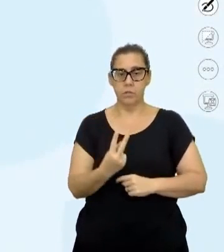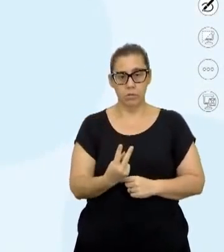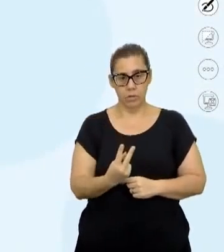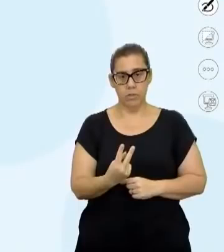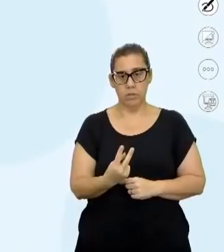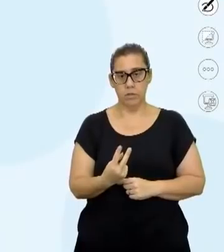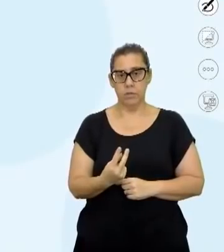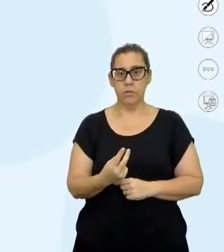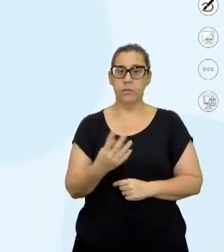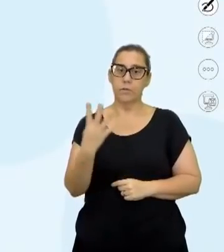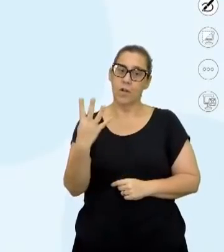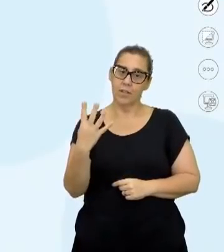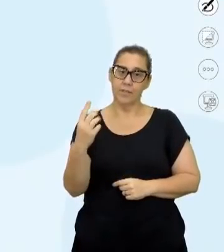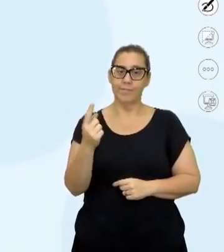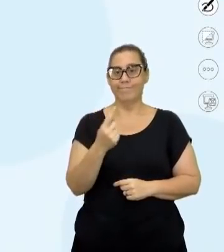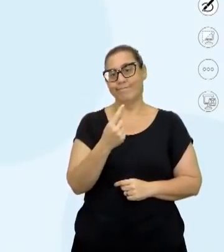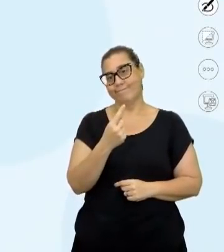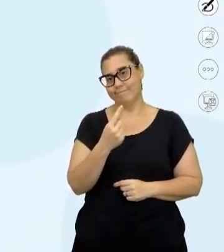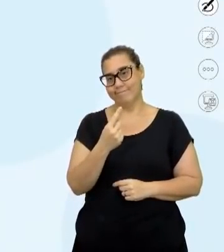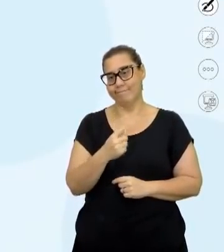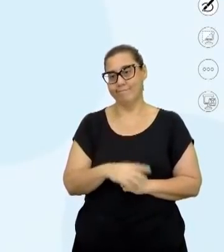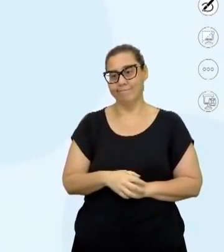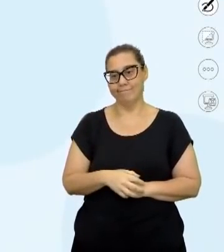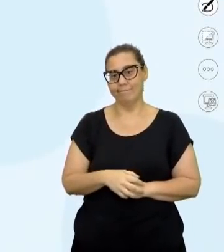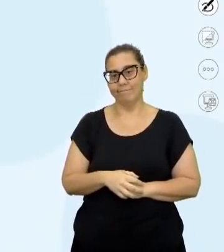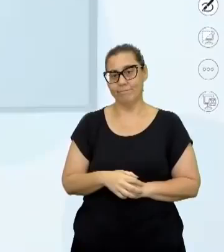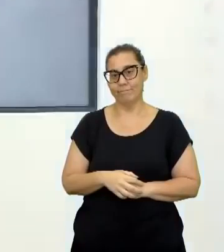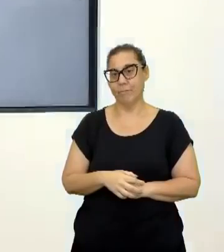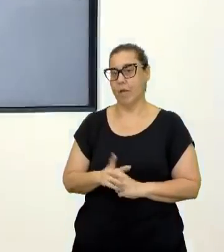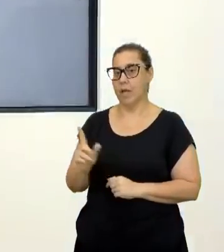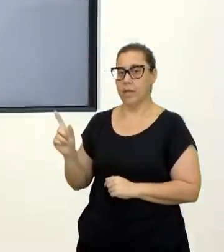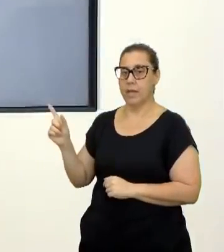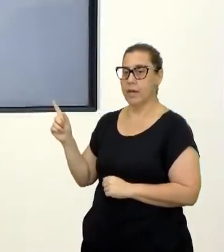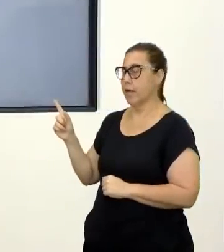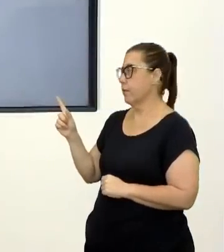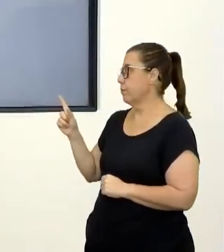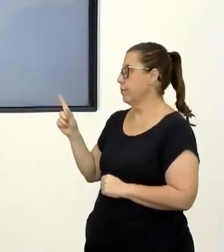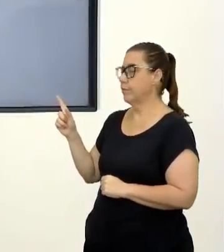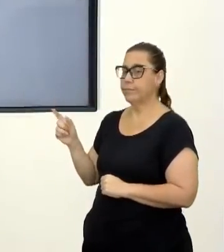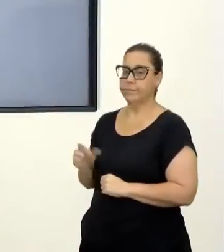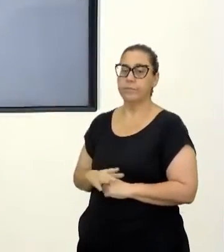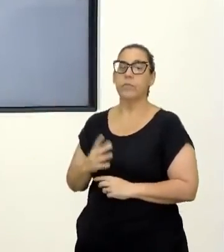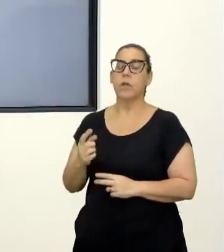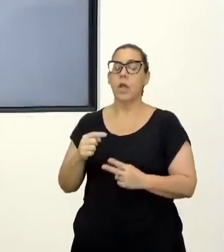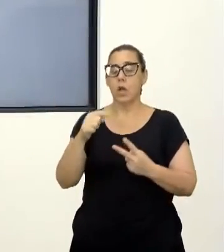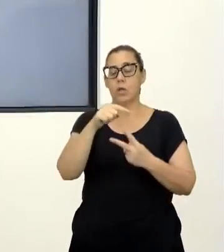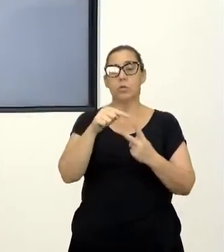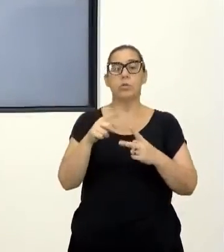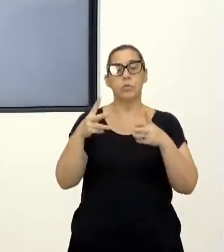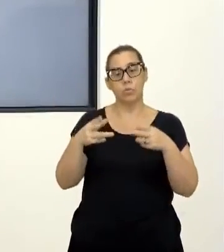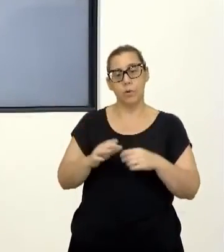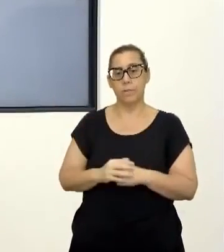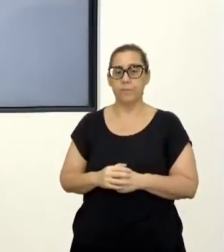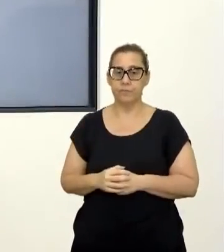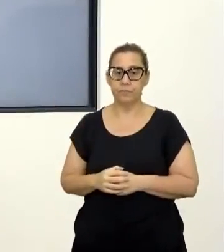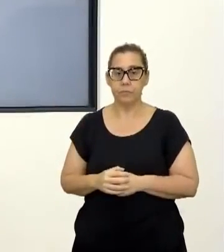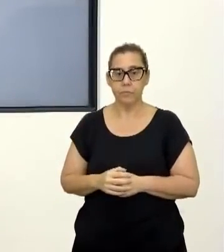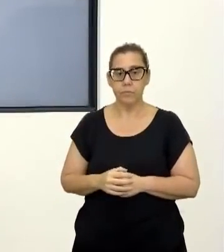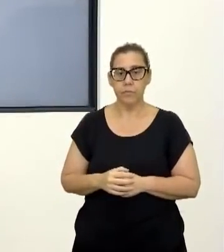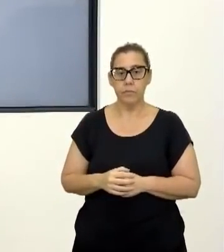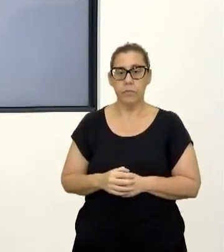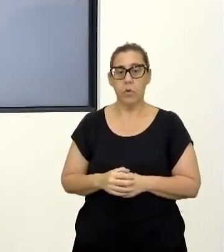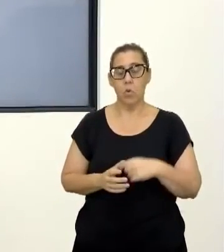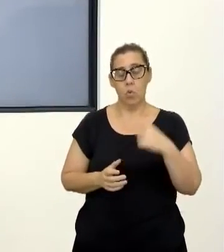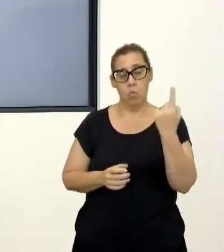2 dá o 4 aqui. E aí, quem vai ser as outras duas peças que são iguais? Vai ser uma do tamanho